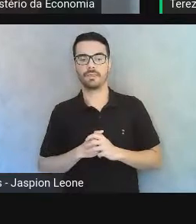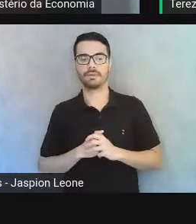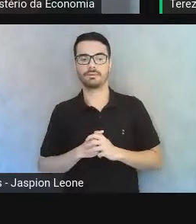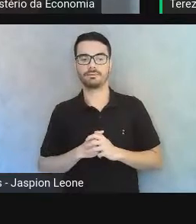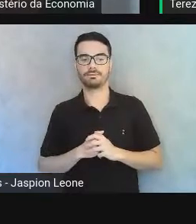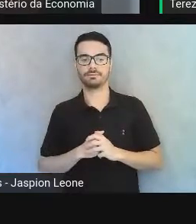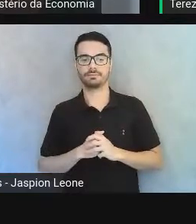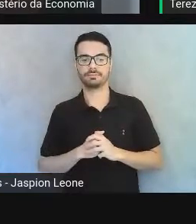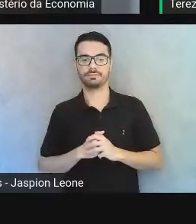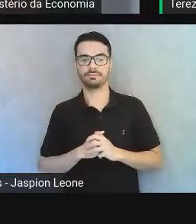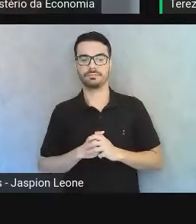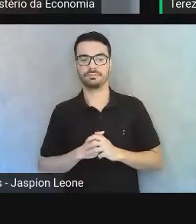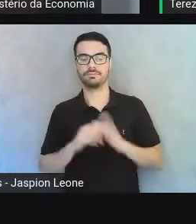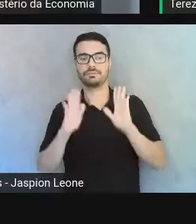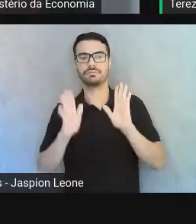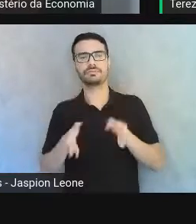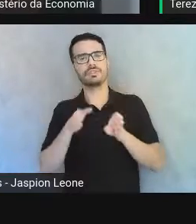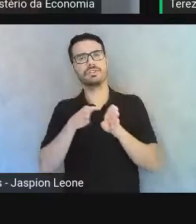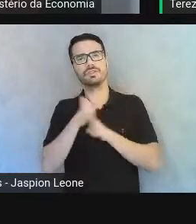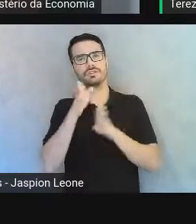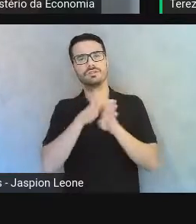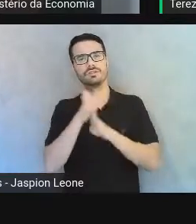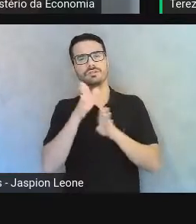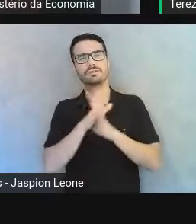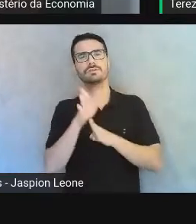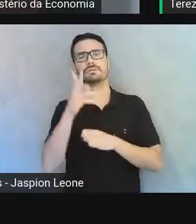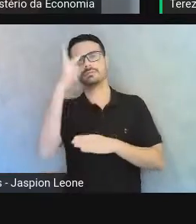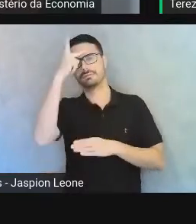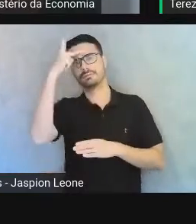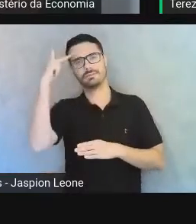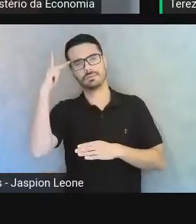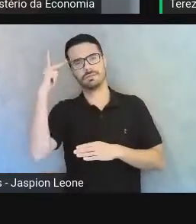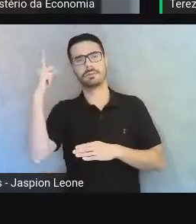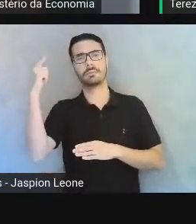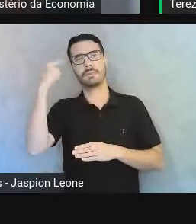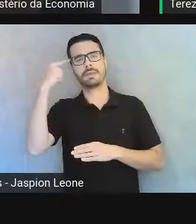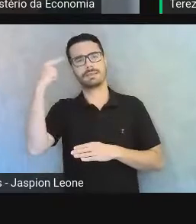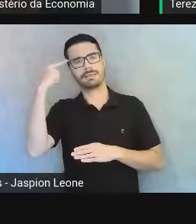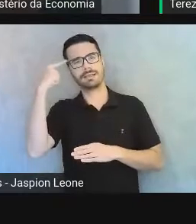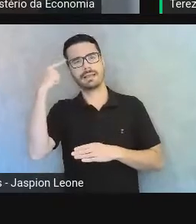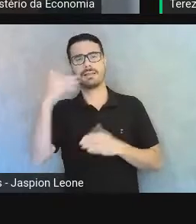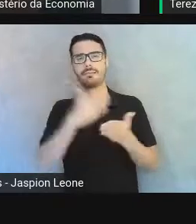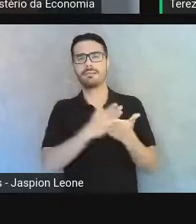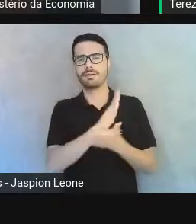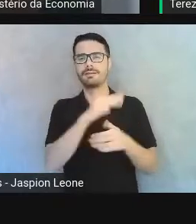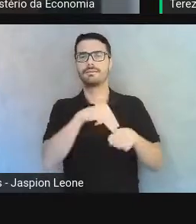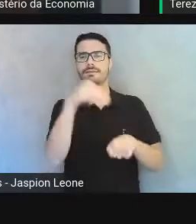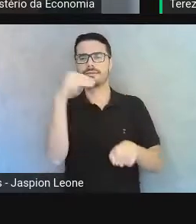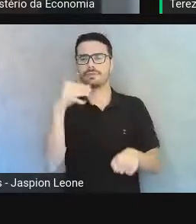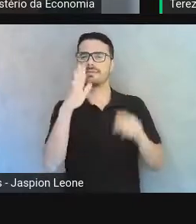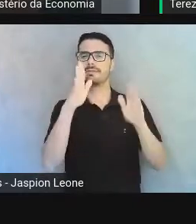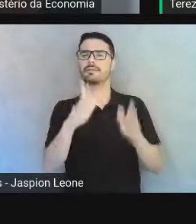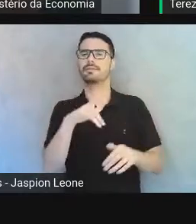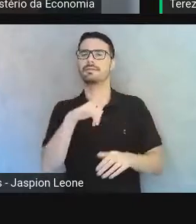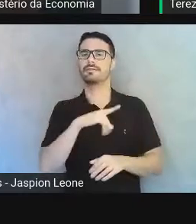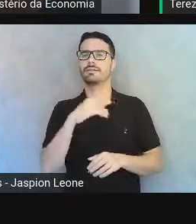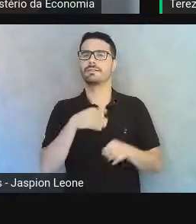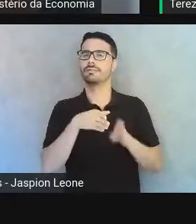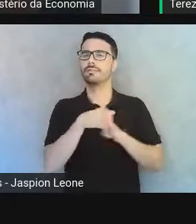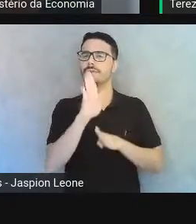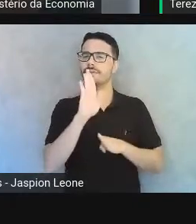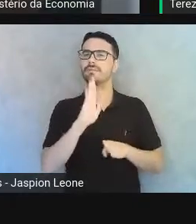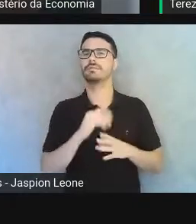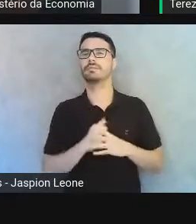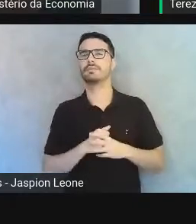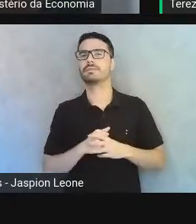Ótimo, ótimo. Já é uma dica aí para quem está pensando em entrar no mestrado, né? Já tem aí um bom